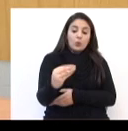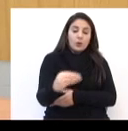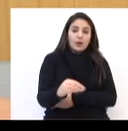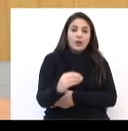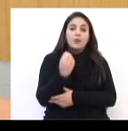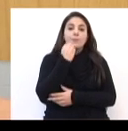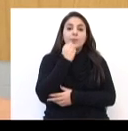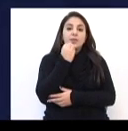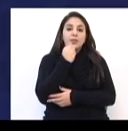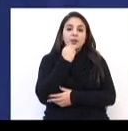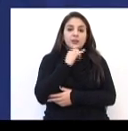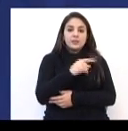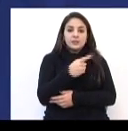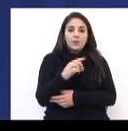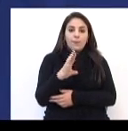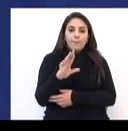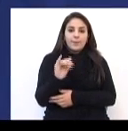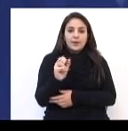foi apresentado.